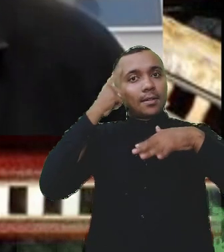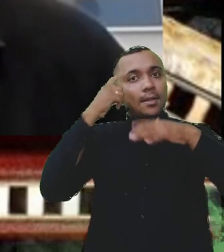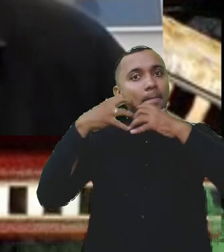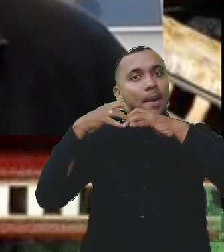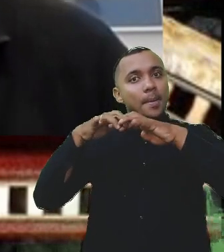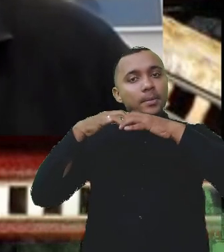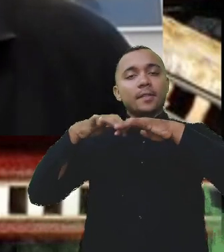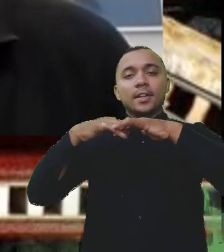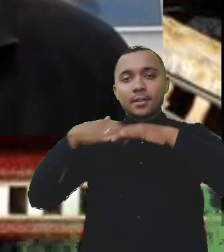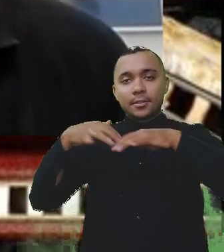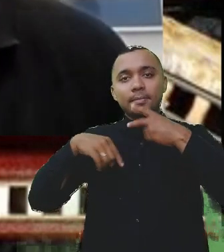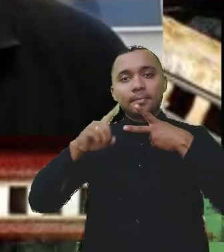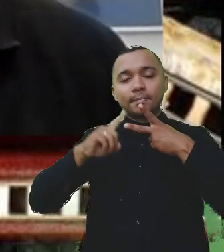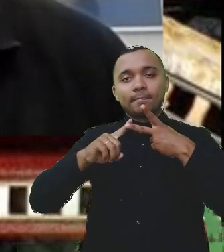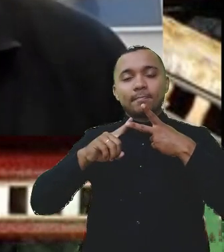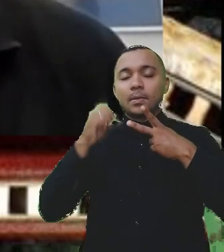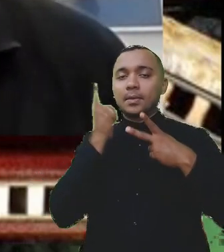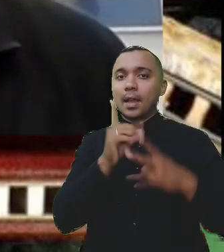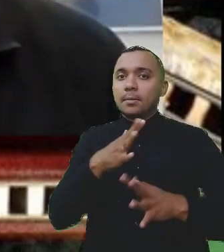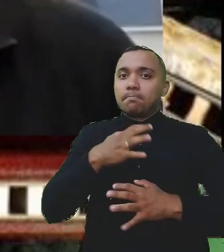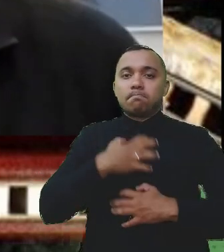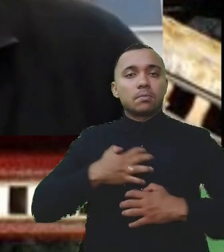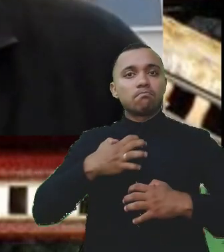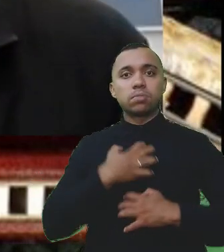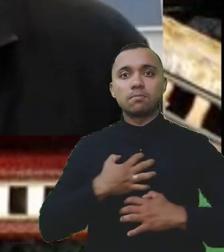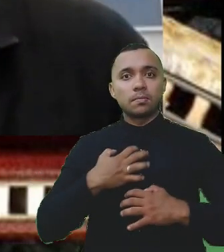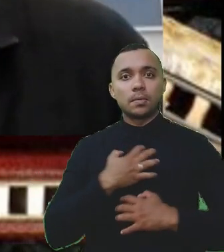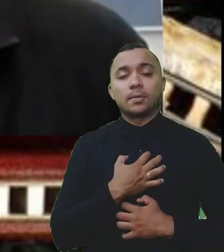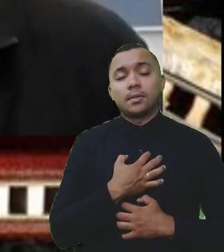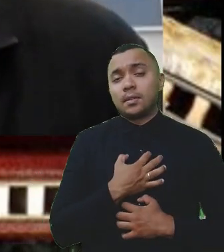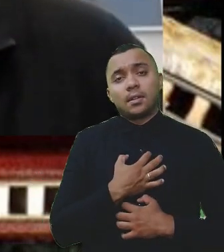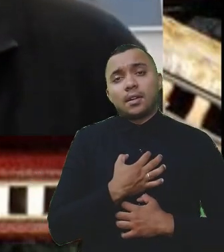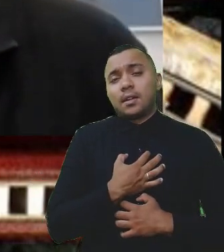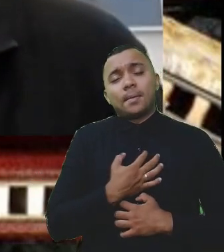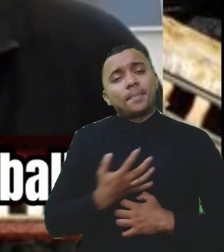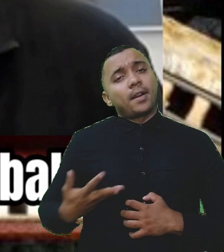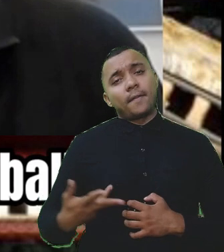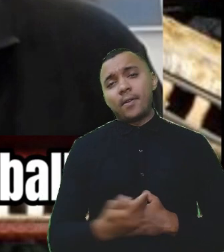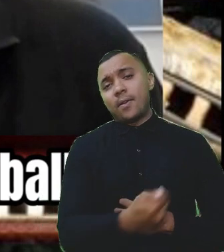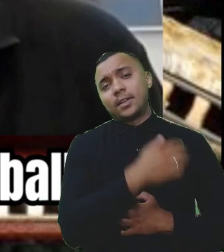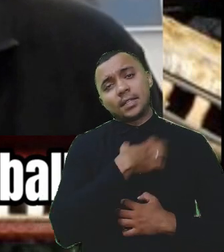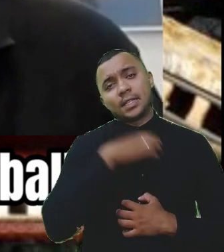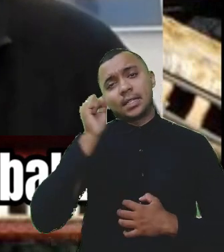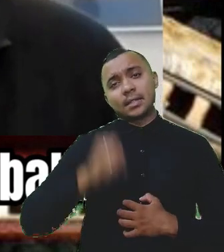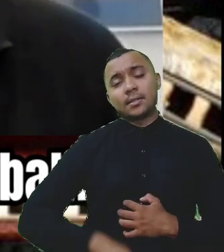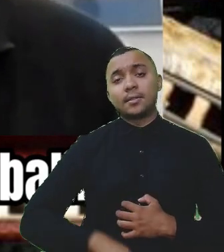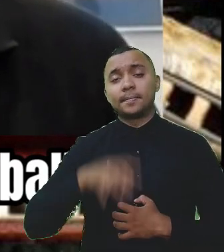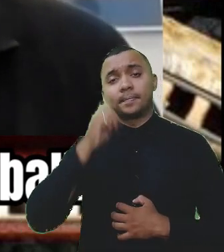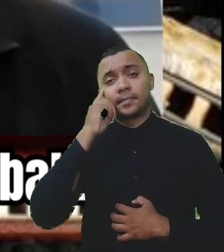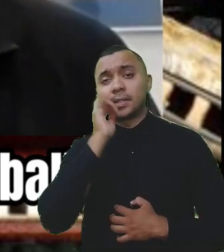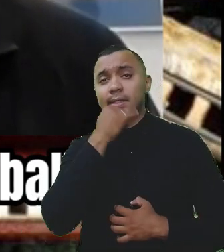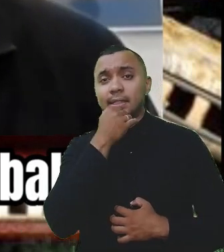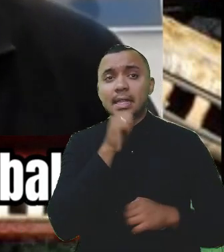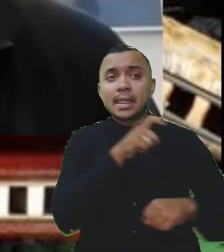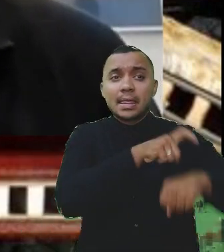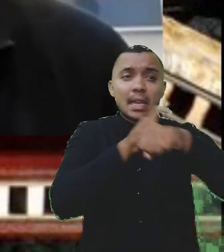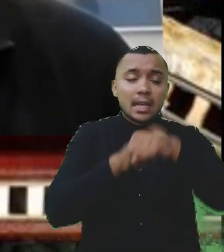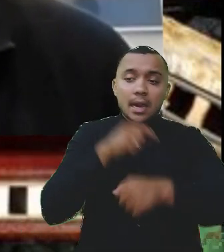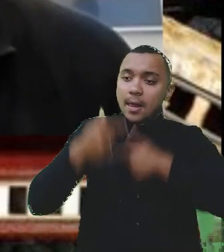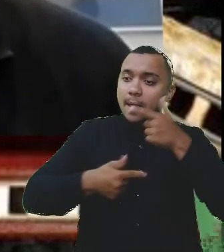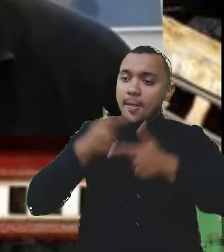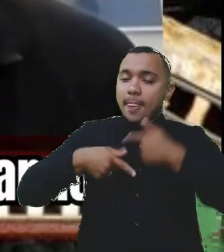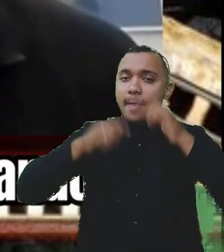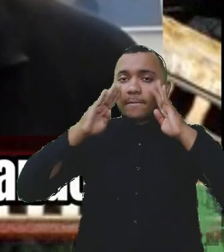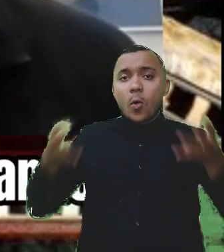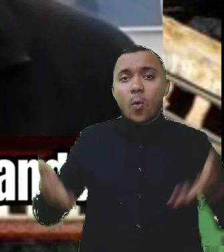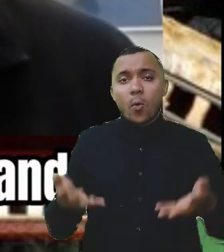o que quer que seja. E aí o resultado é maravilhoso. Pena que a gente não tem tanto tempo para trabalhar, mas